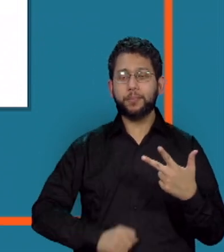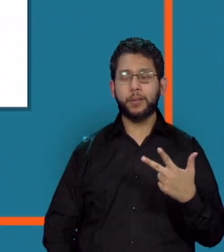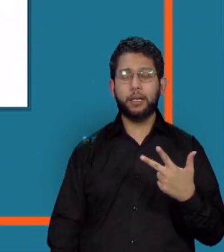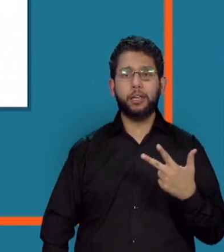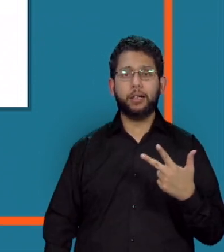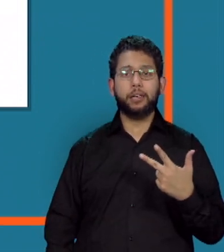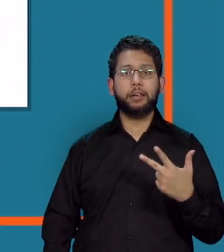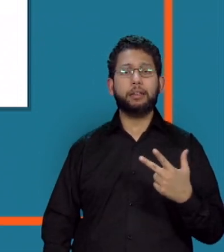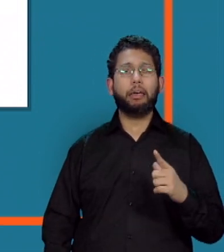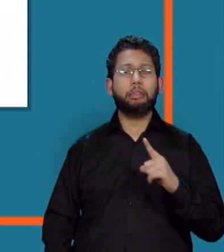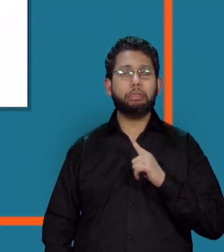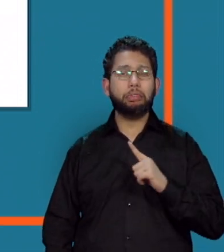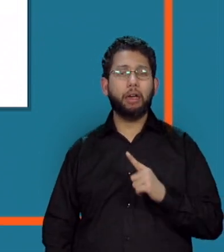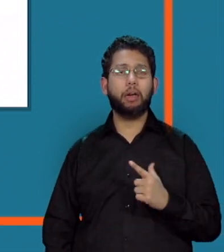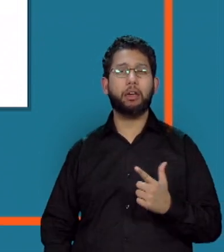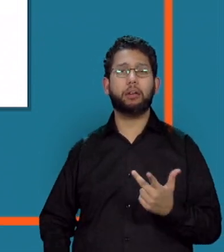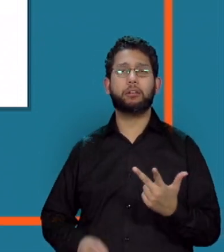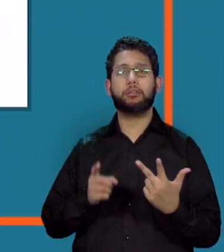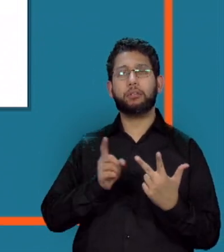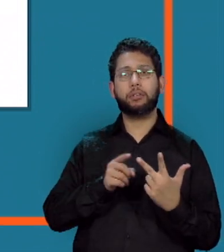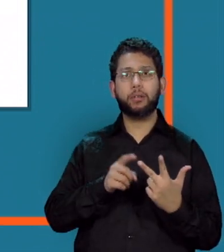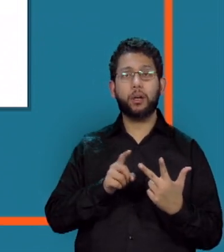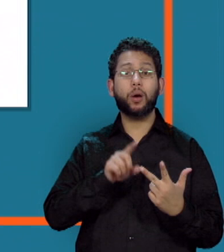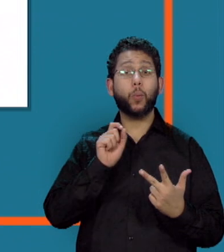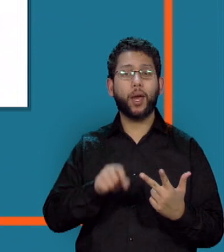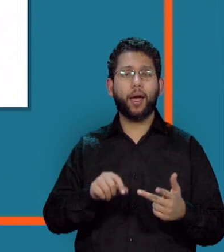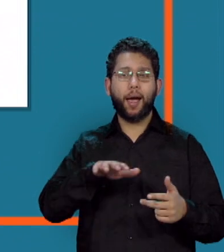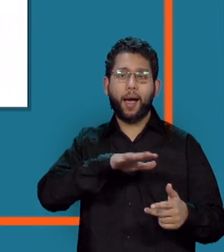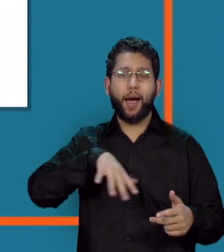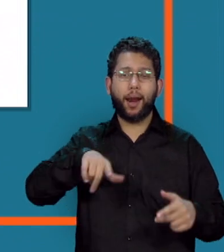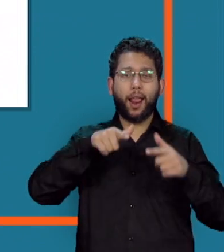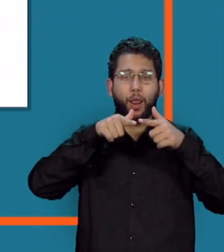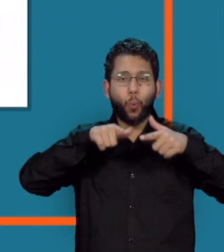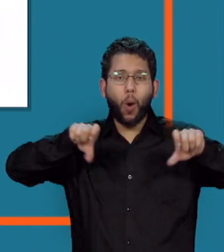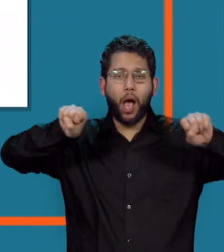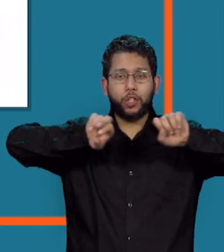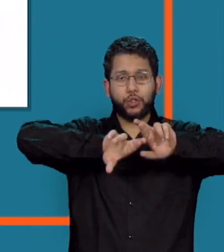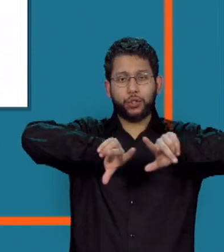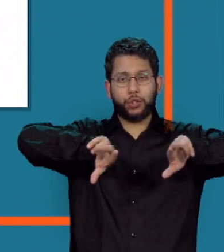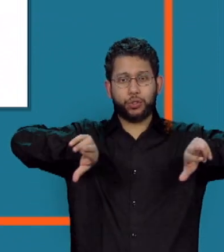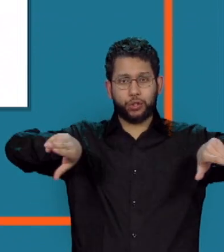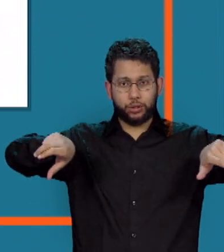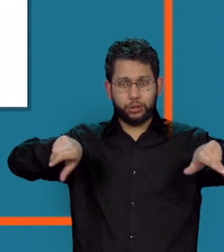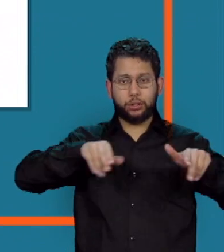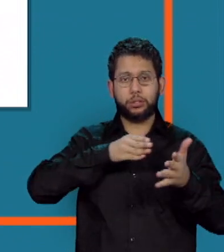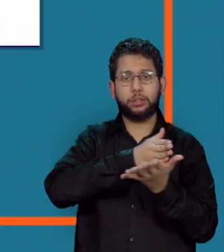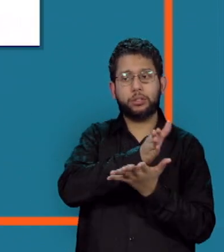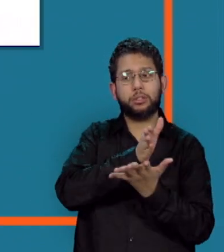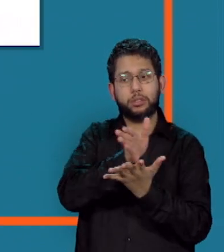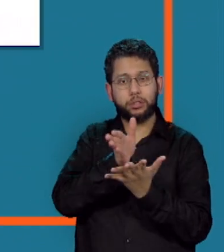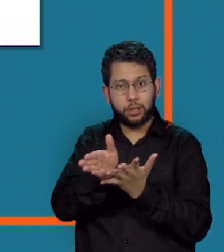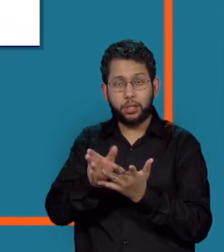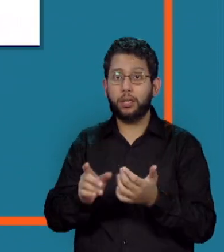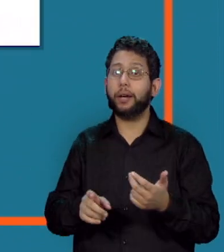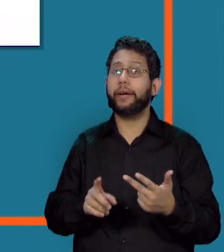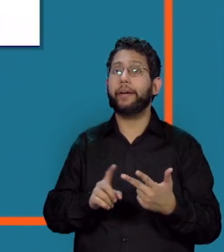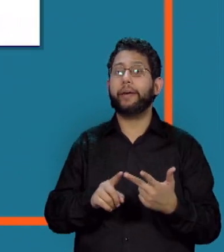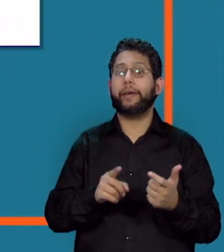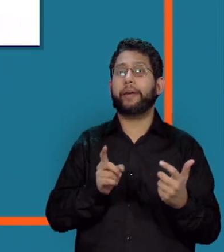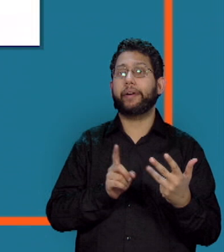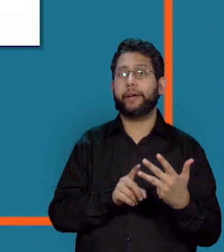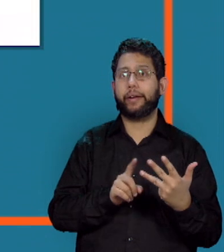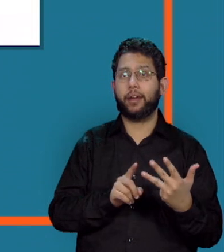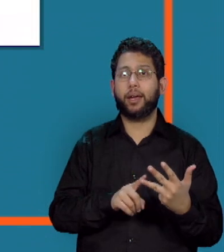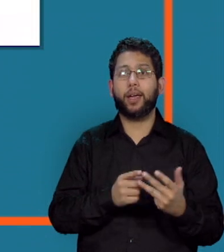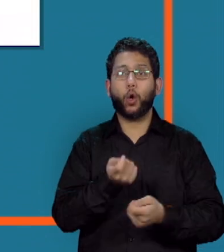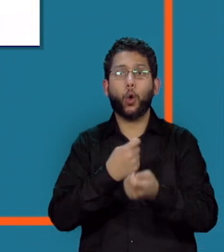Existe um terceiro eixo, que é o eixo de linguagens, o eixo de economia e política, né?